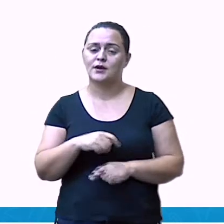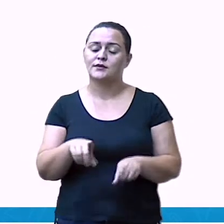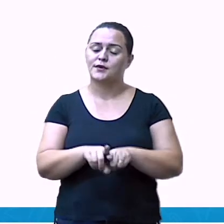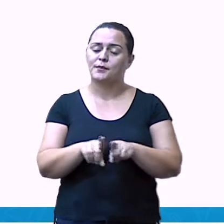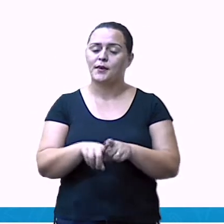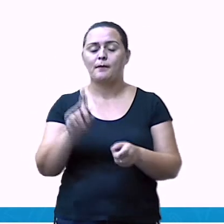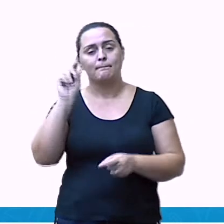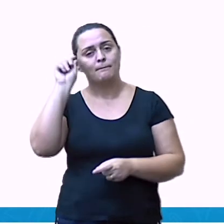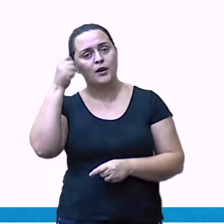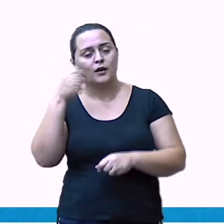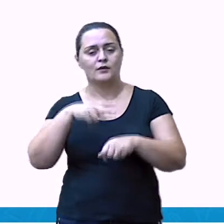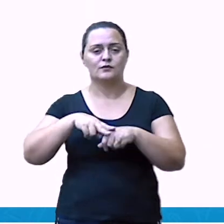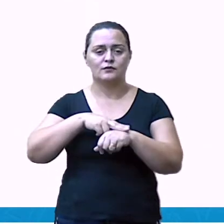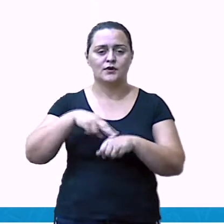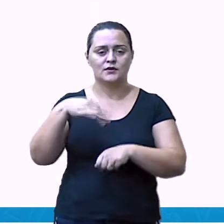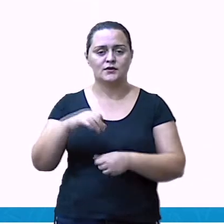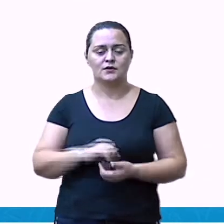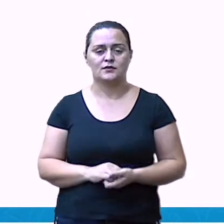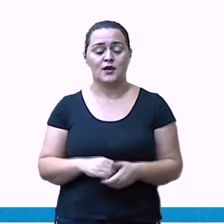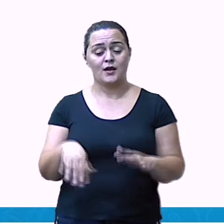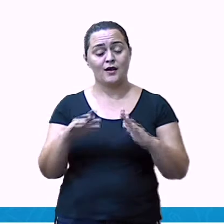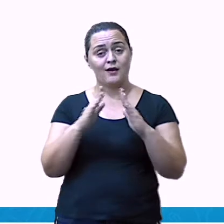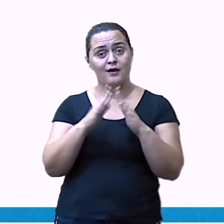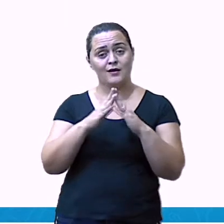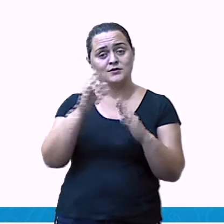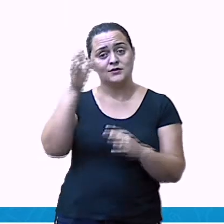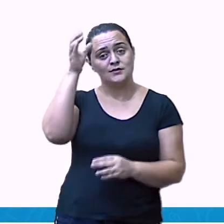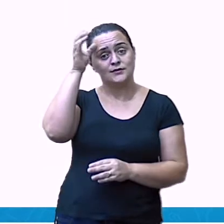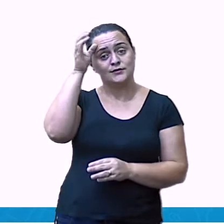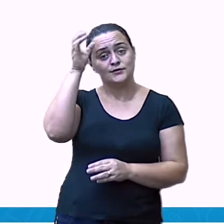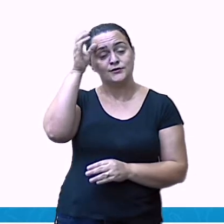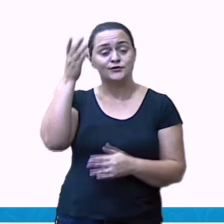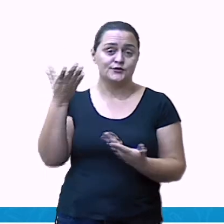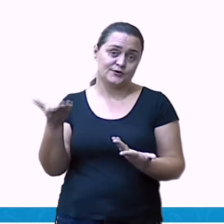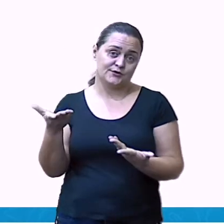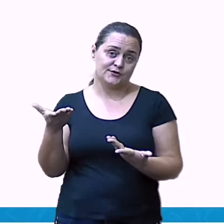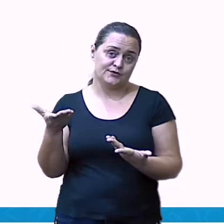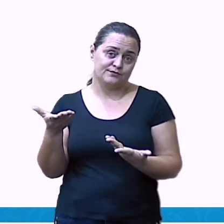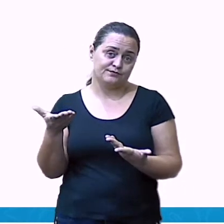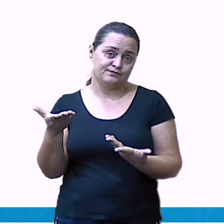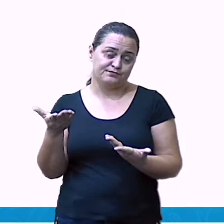Chapeuzinho verde. Casa da tia, a mamãe